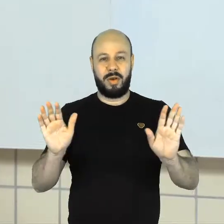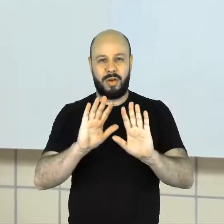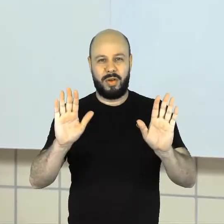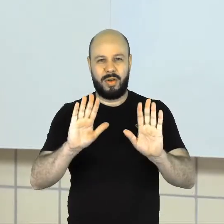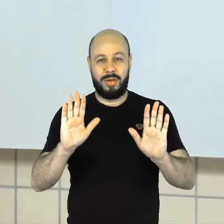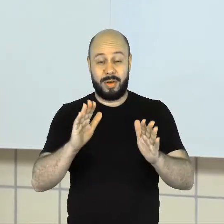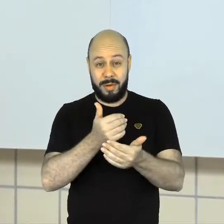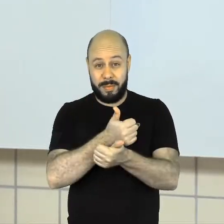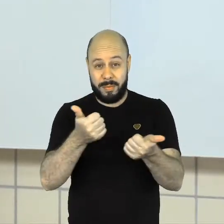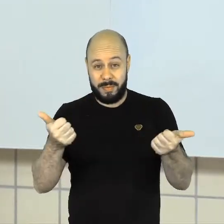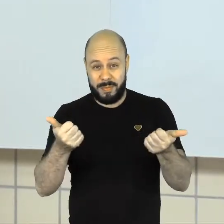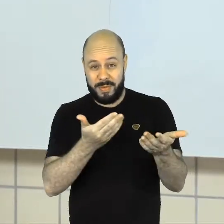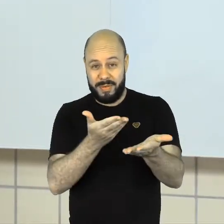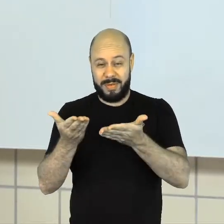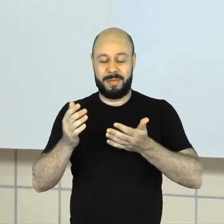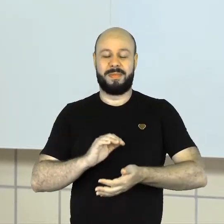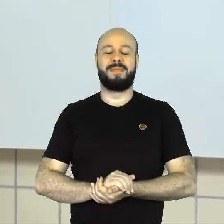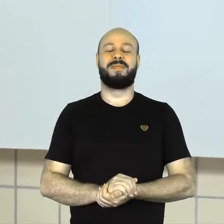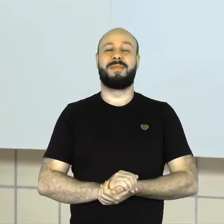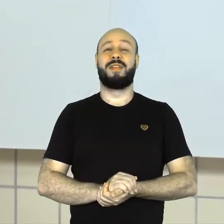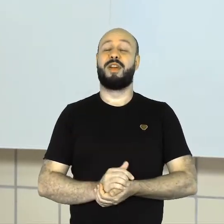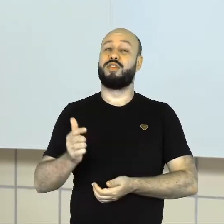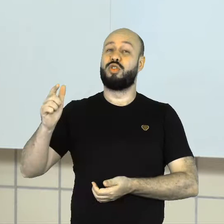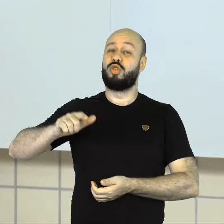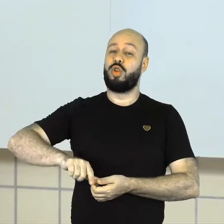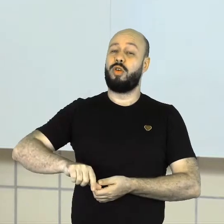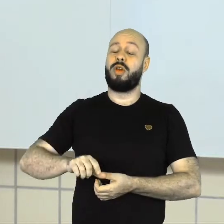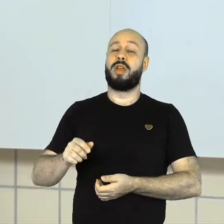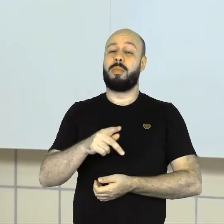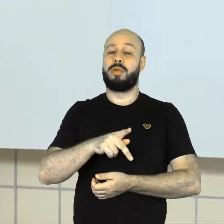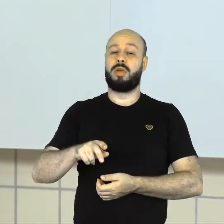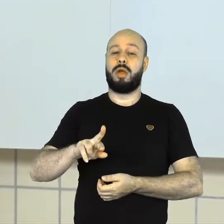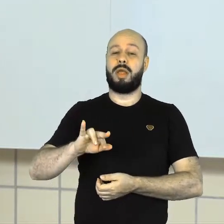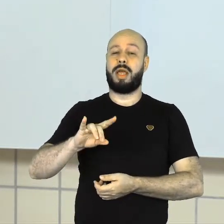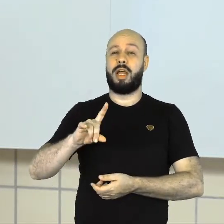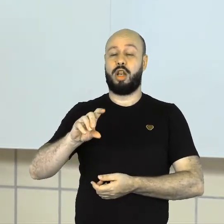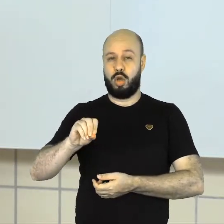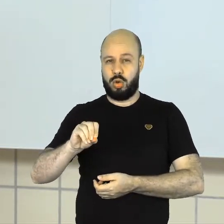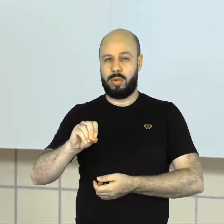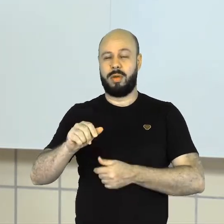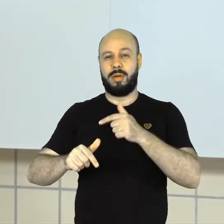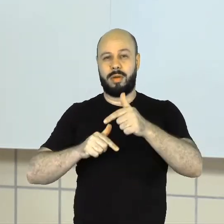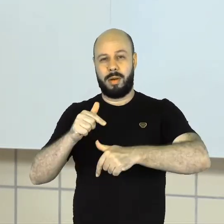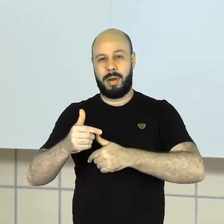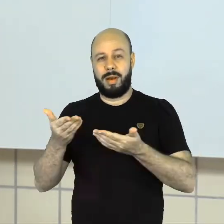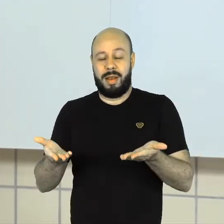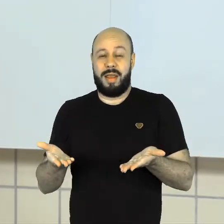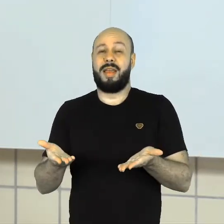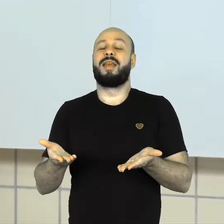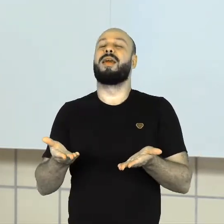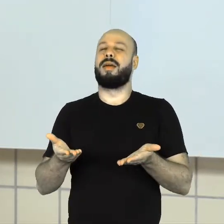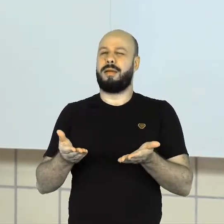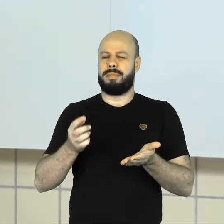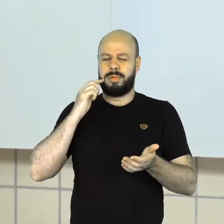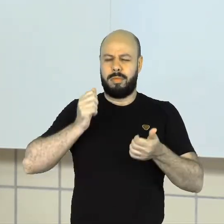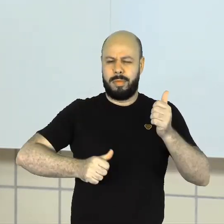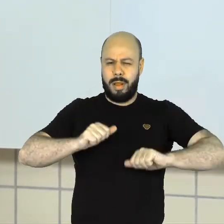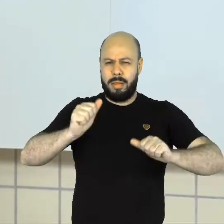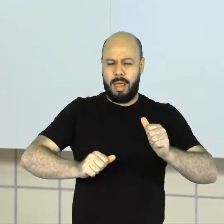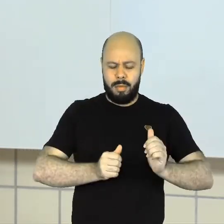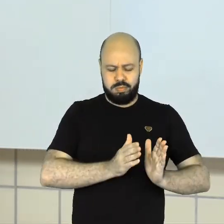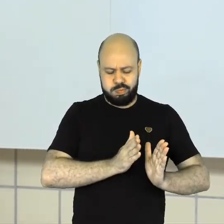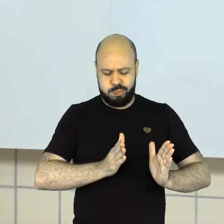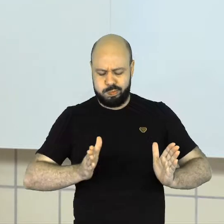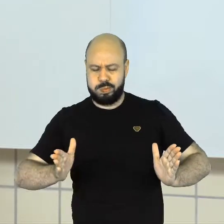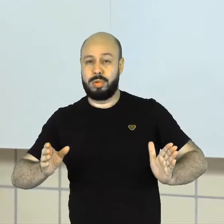aí, pessoal, tudo bem com vocês? Sou eu aqui de novo, o professor Ricardo Marcílio, para a gente estar analisando os processos, hoje,